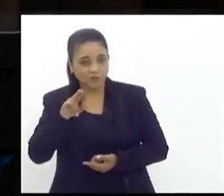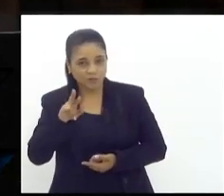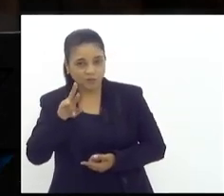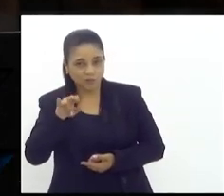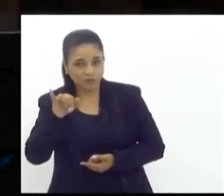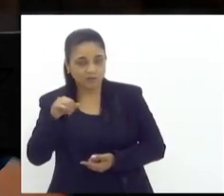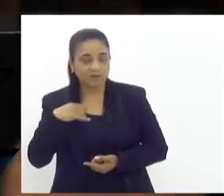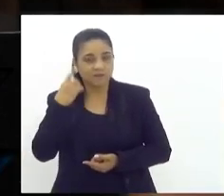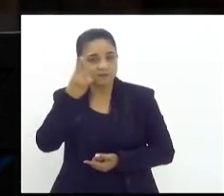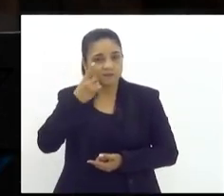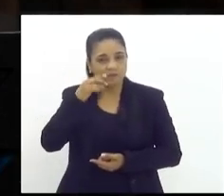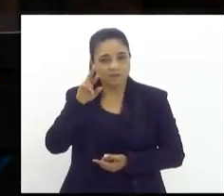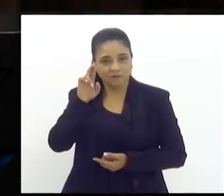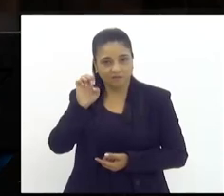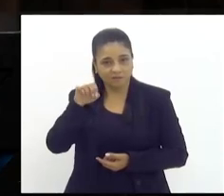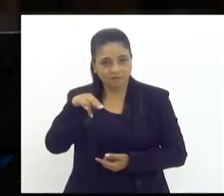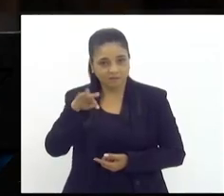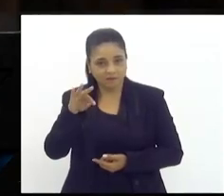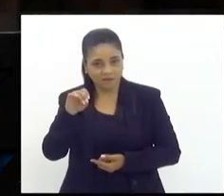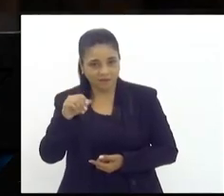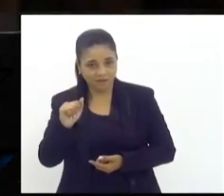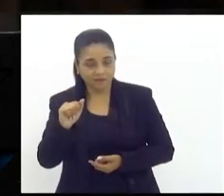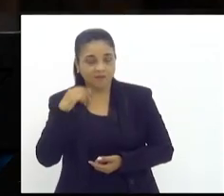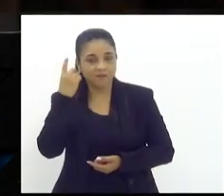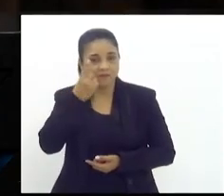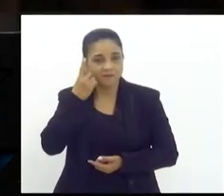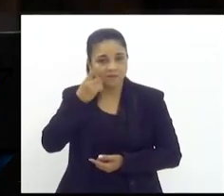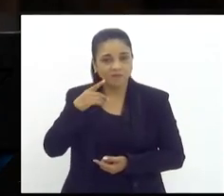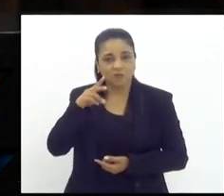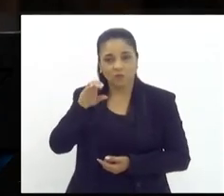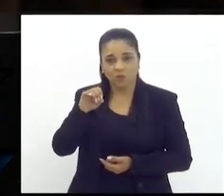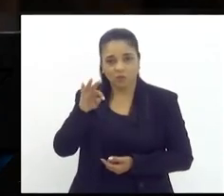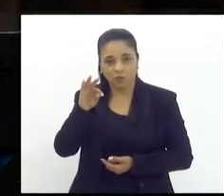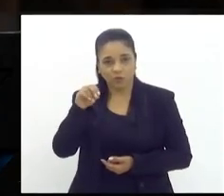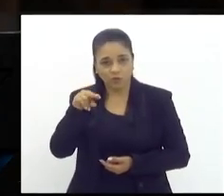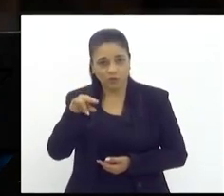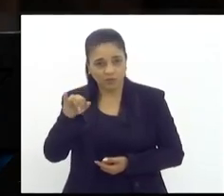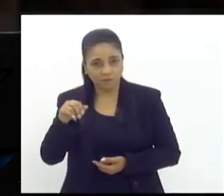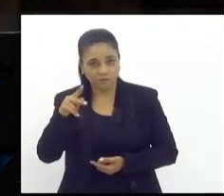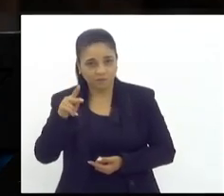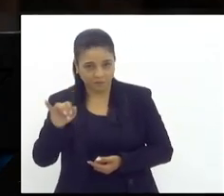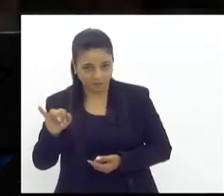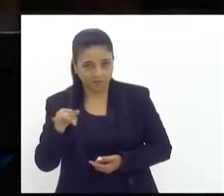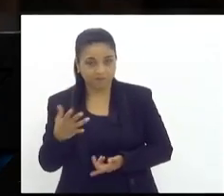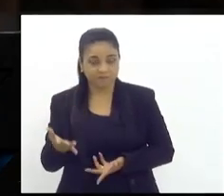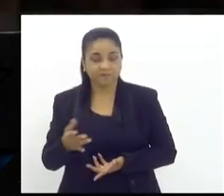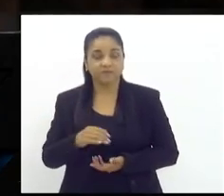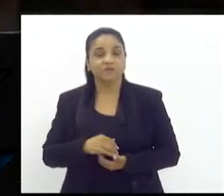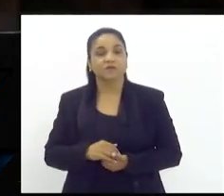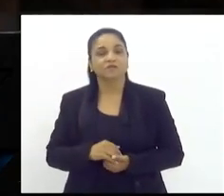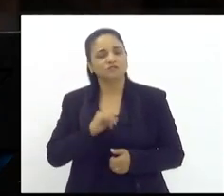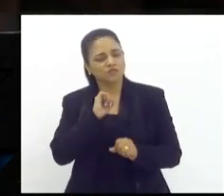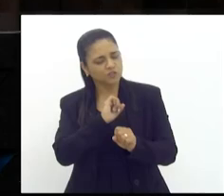Renata Deputado Otoni pai aguardei tranquilamente